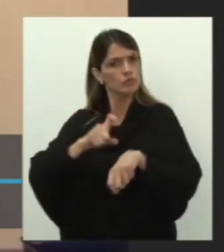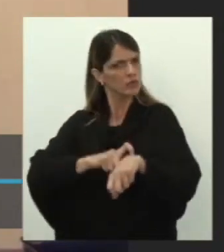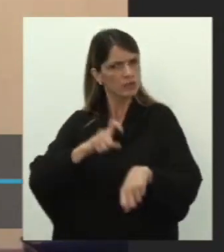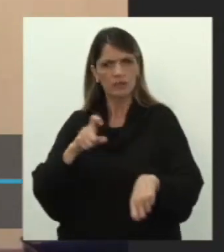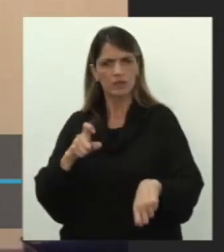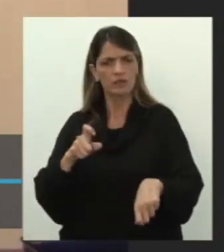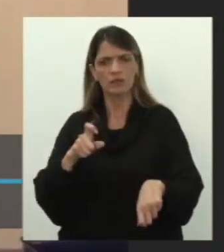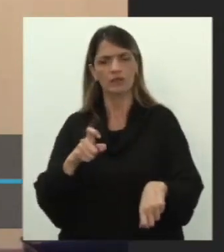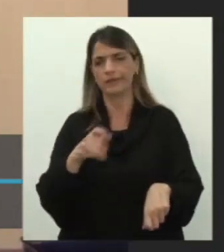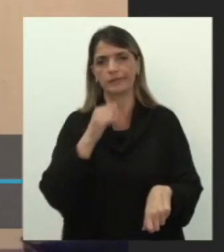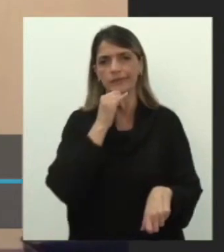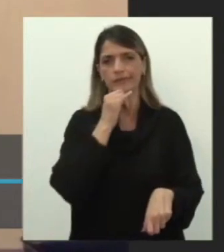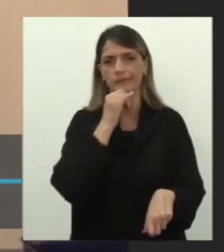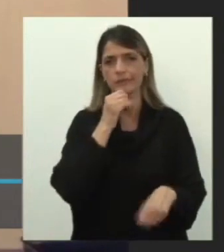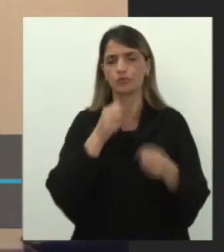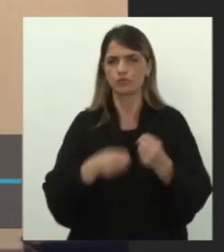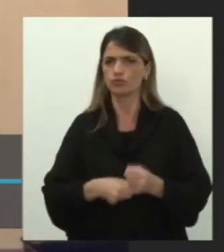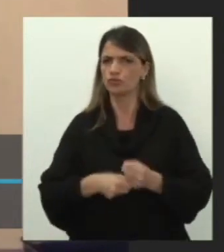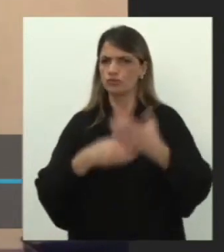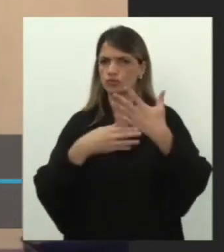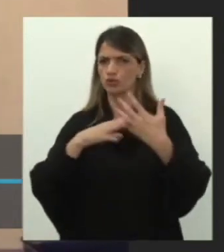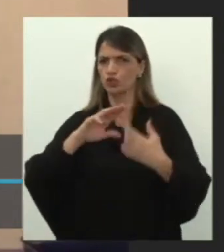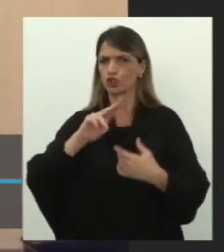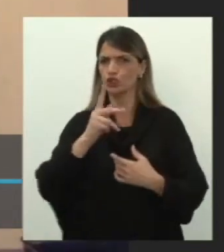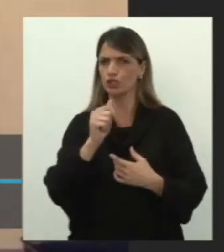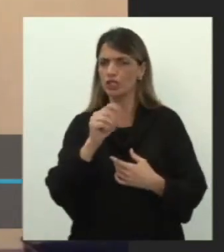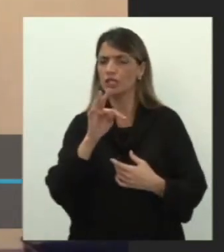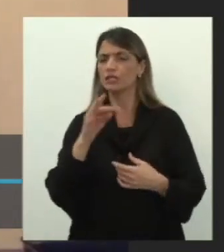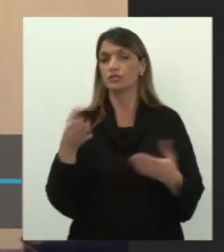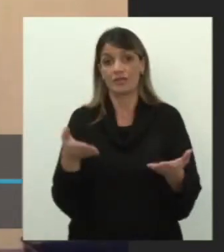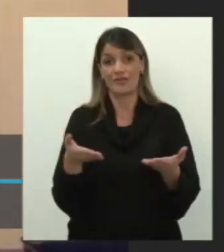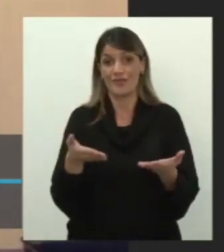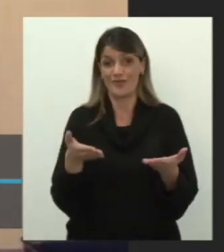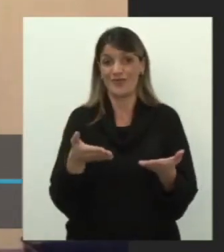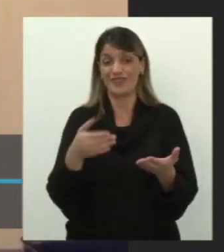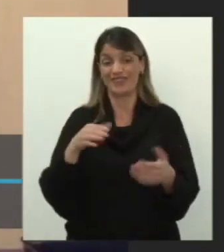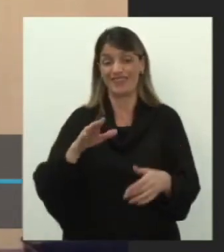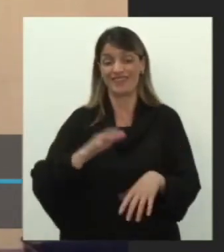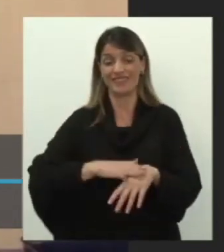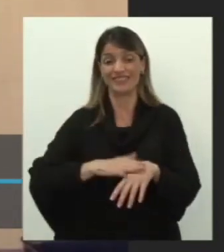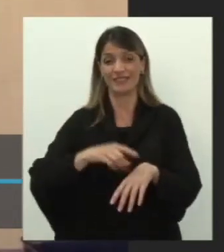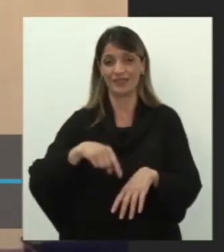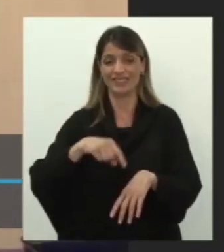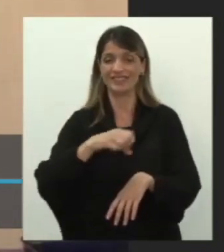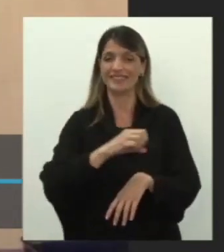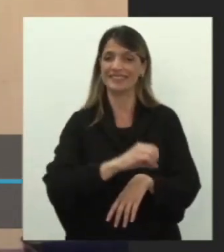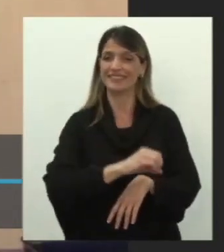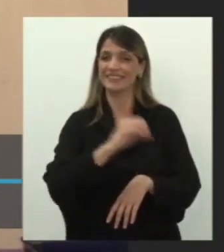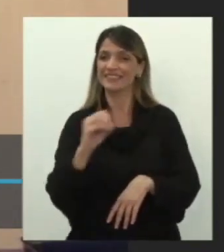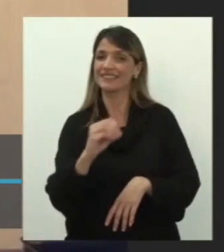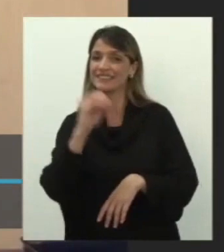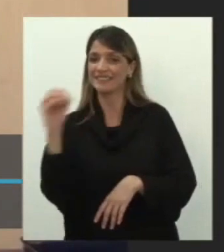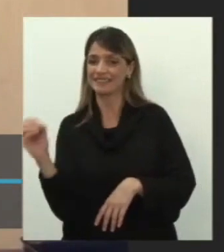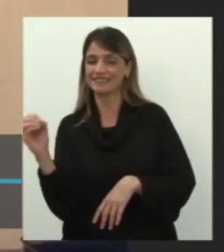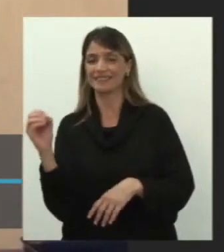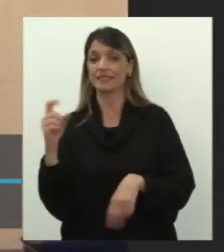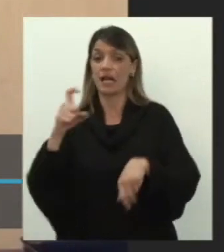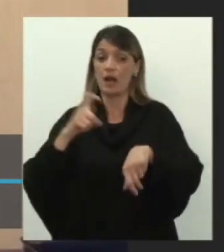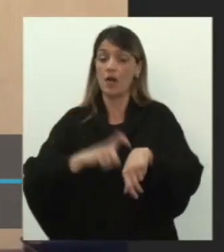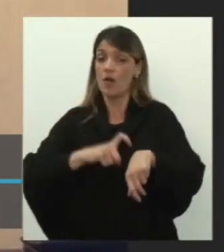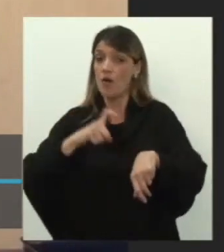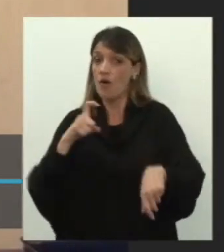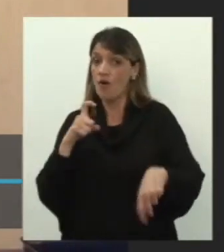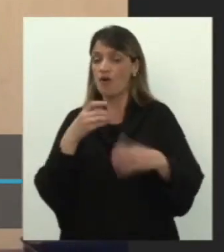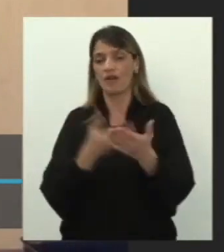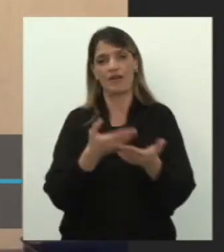Então, por exemplo, um chat, né? Igual nós estamos fazendo agora no Centro de Mídias, no instante que está ocorrendo a aula, né? Então,